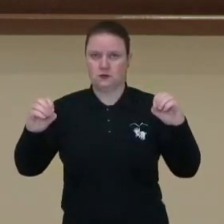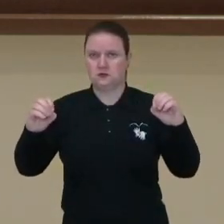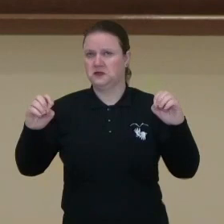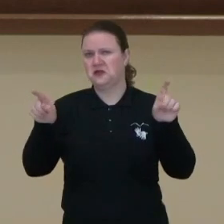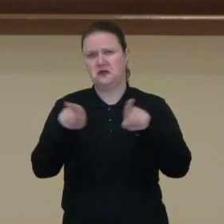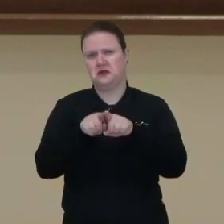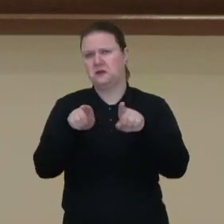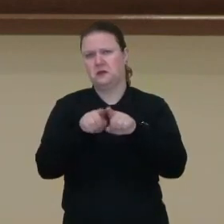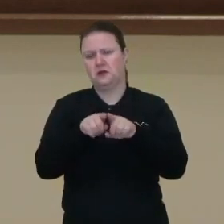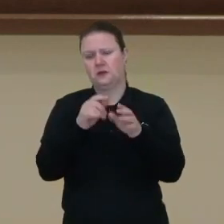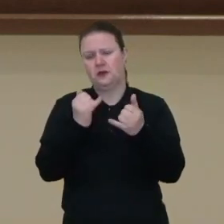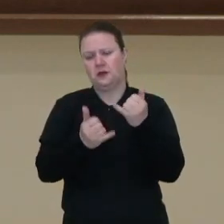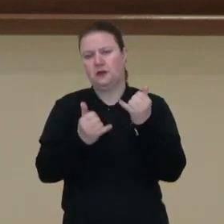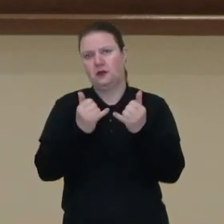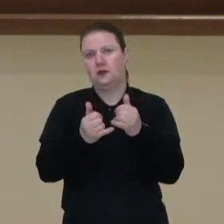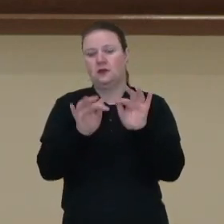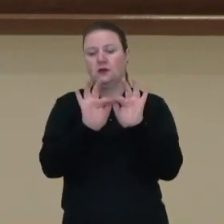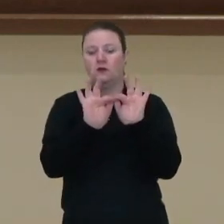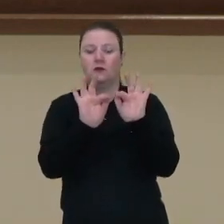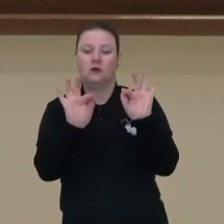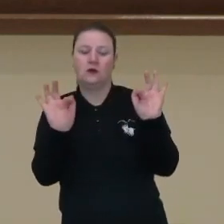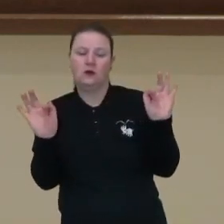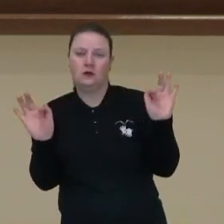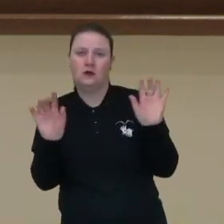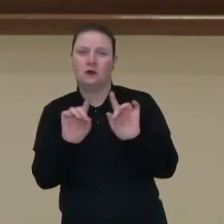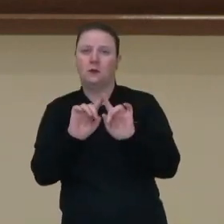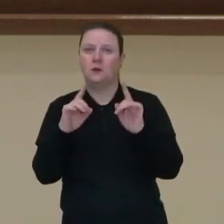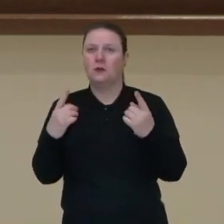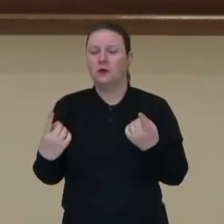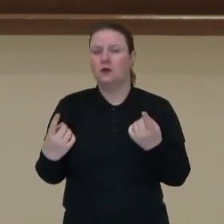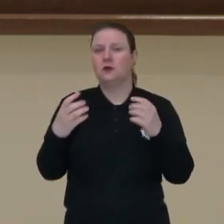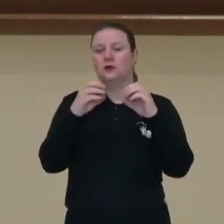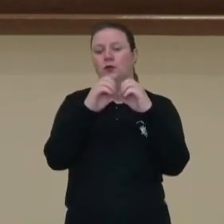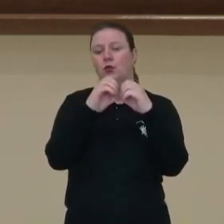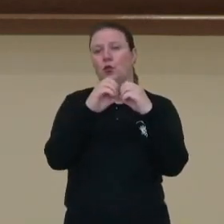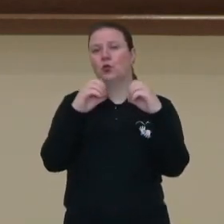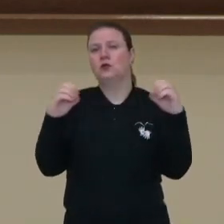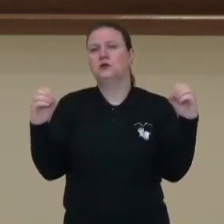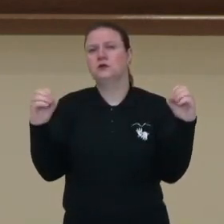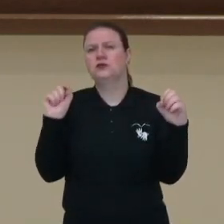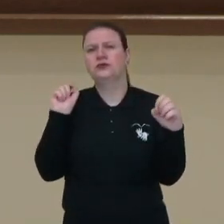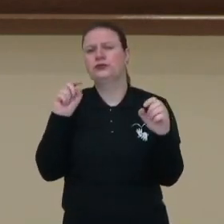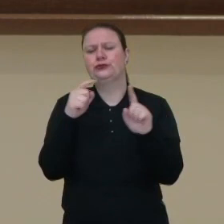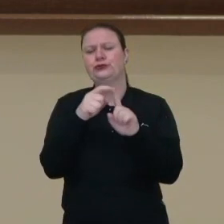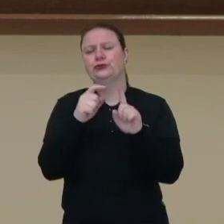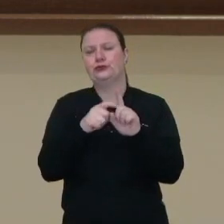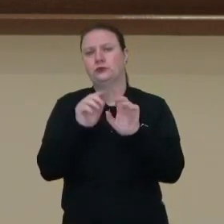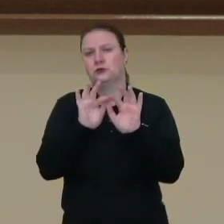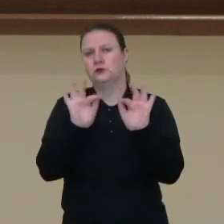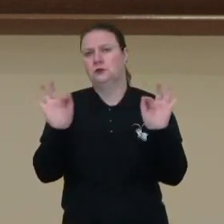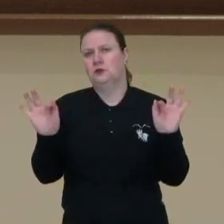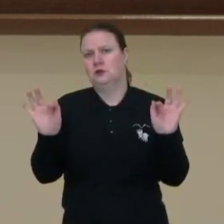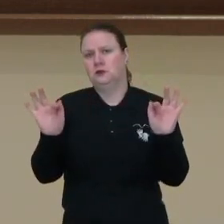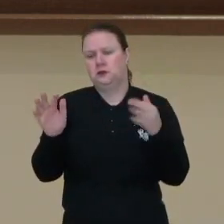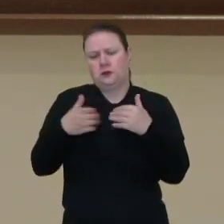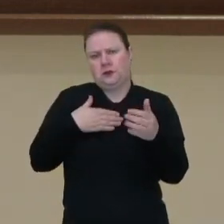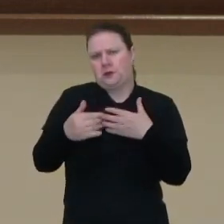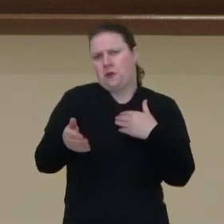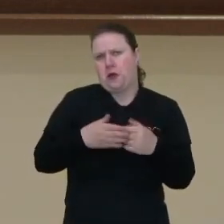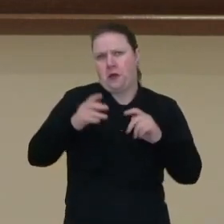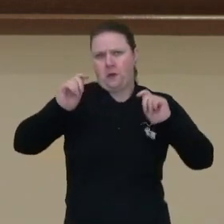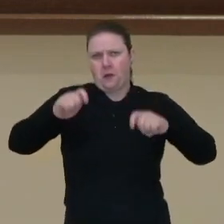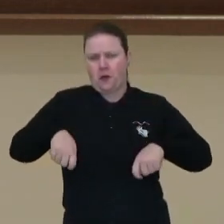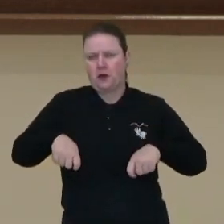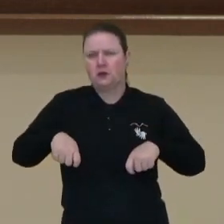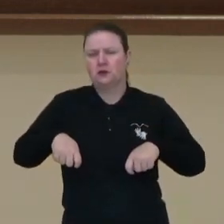frases, né? De certo modo. Mas as orações são... Que tipo de frase será? Né? Qualquer frase pode ser